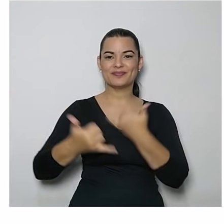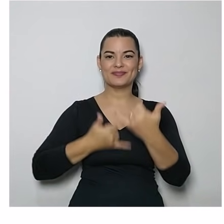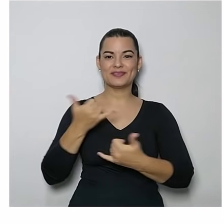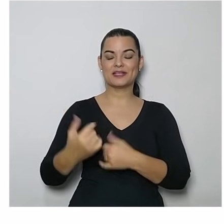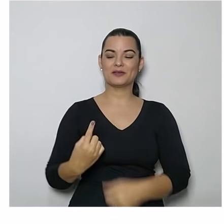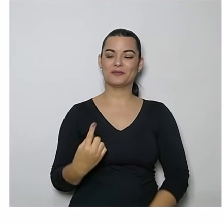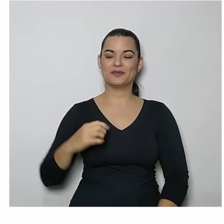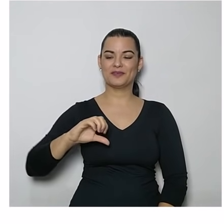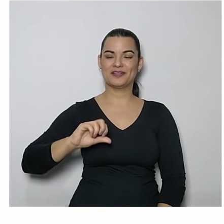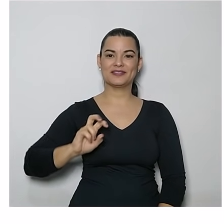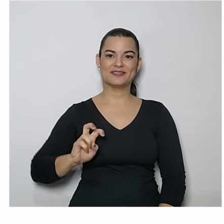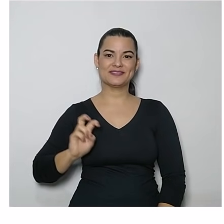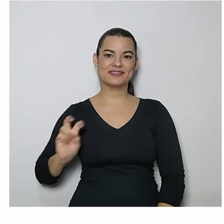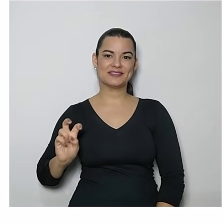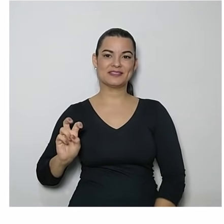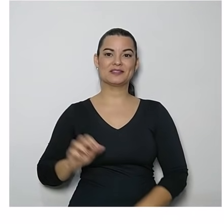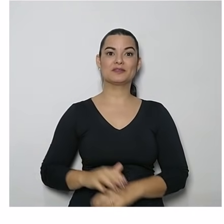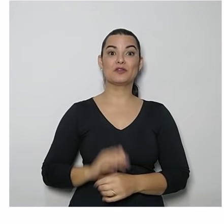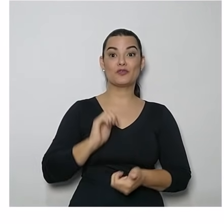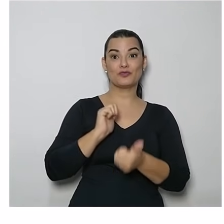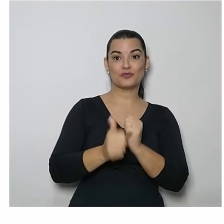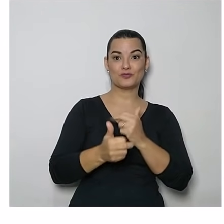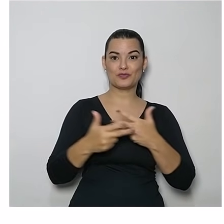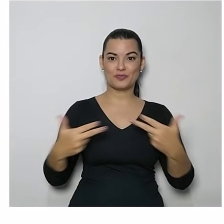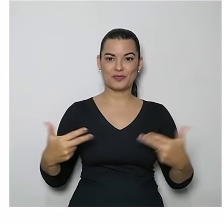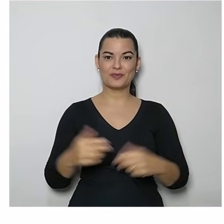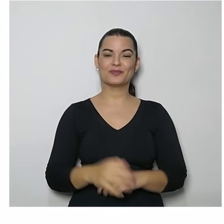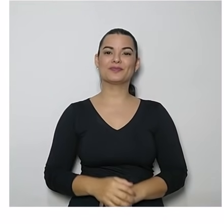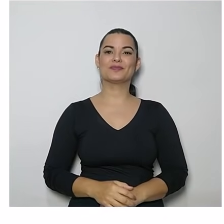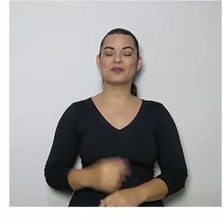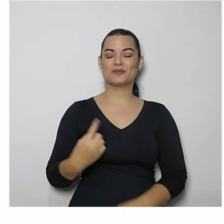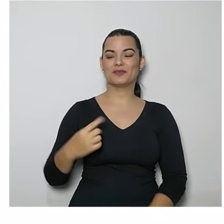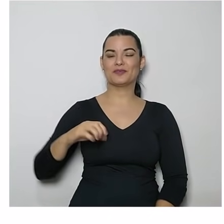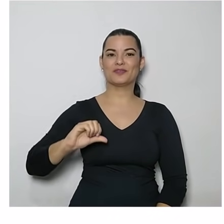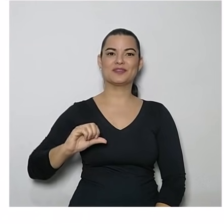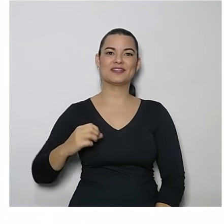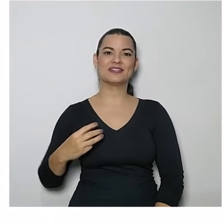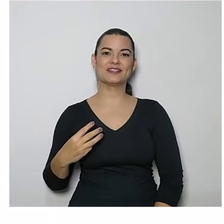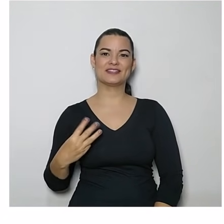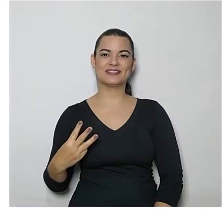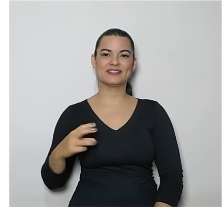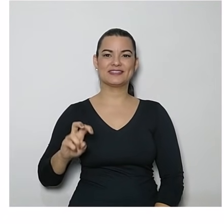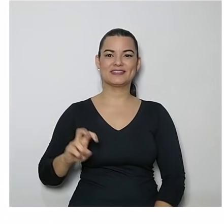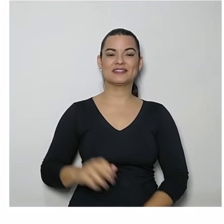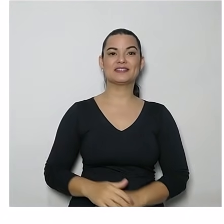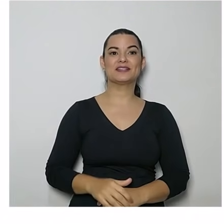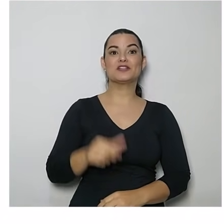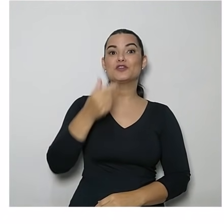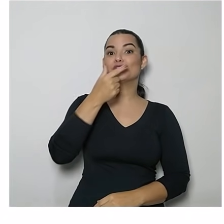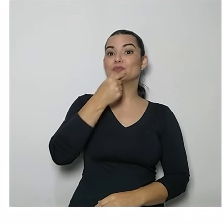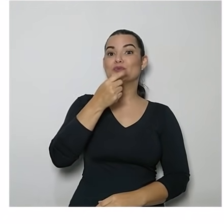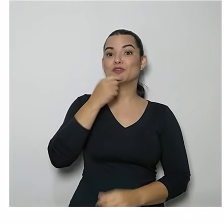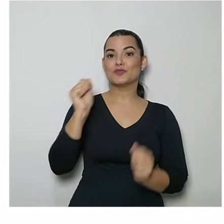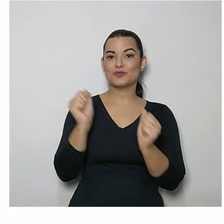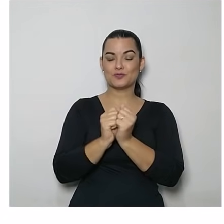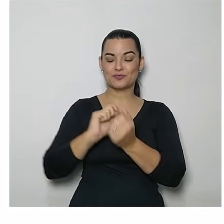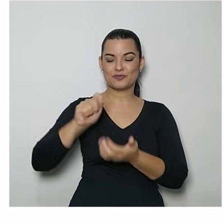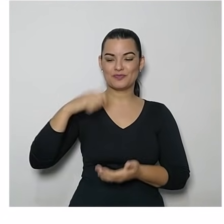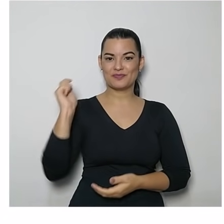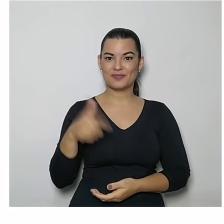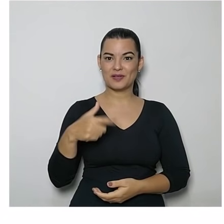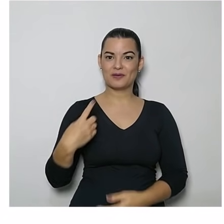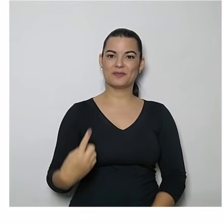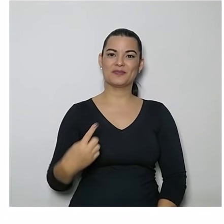Brincando, de 1955. Futebol. 1935, Menino com Peão,